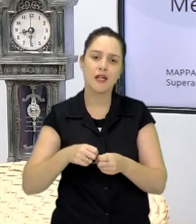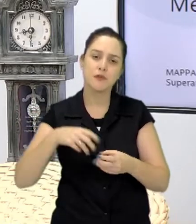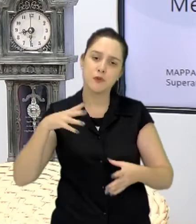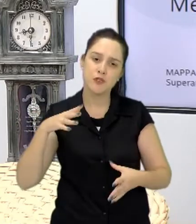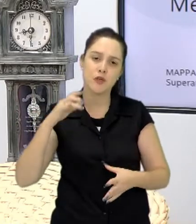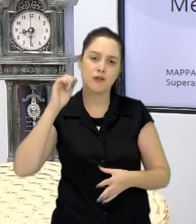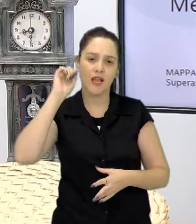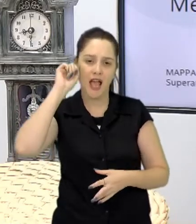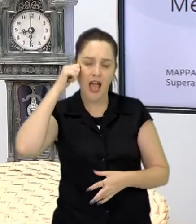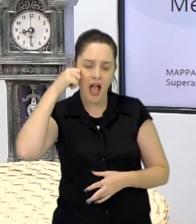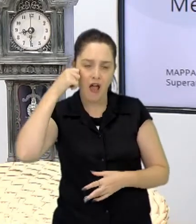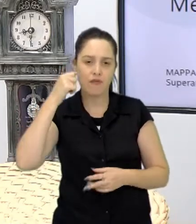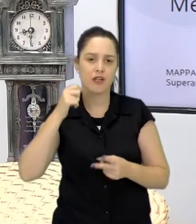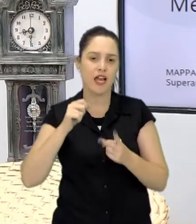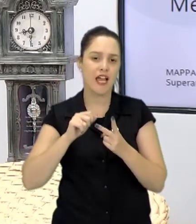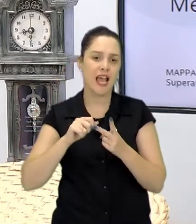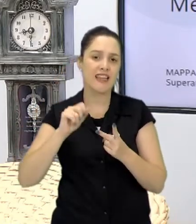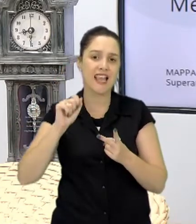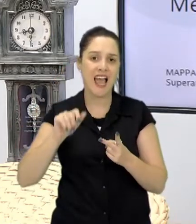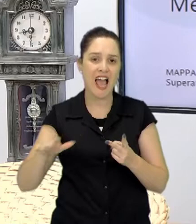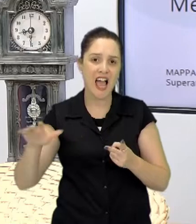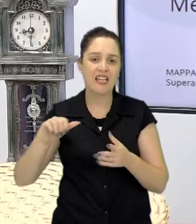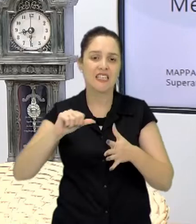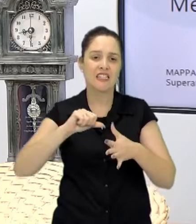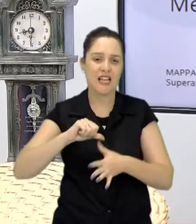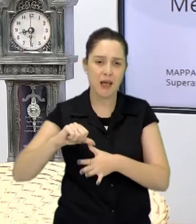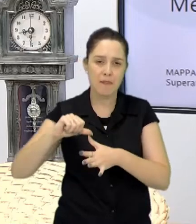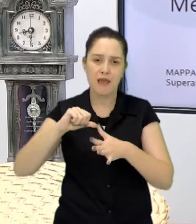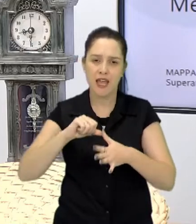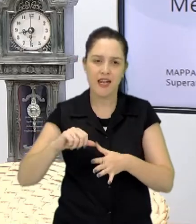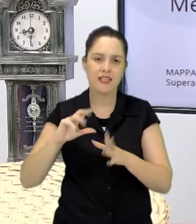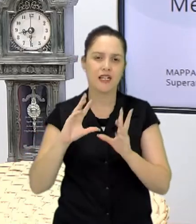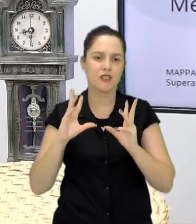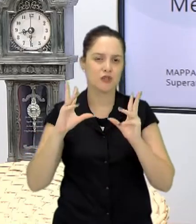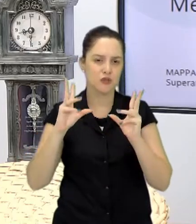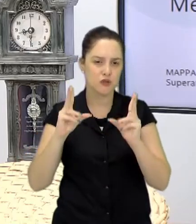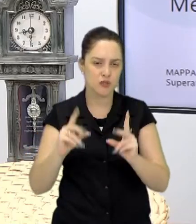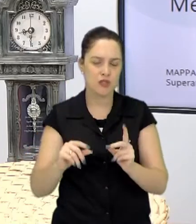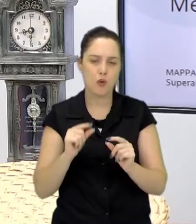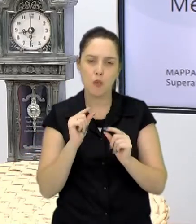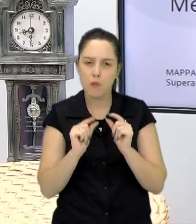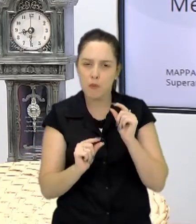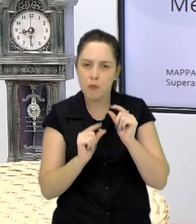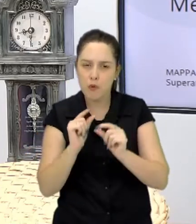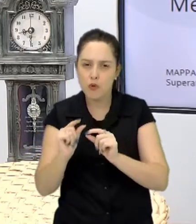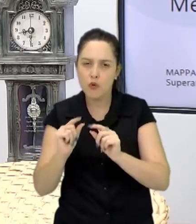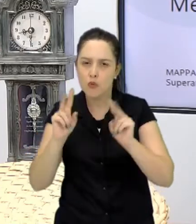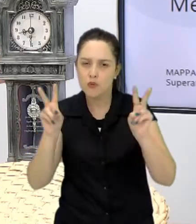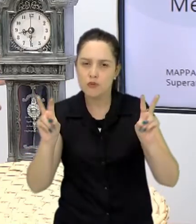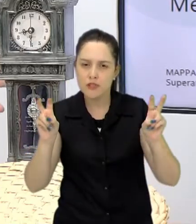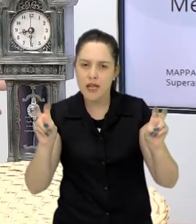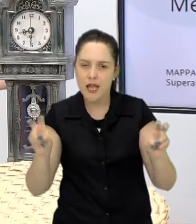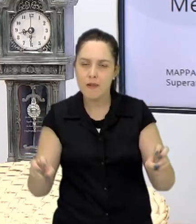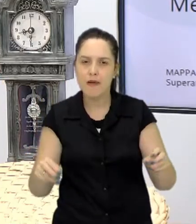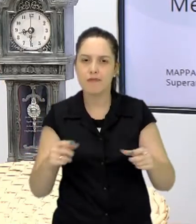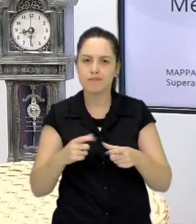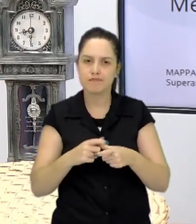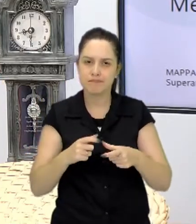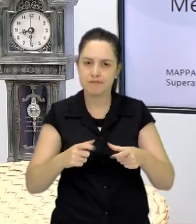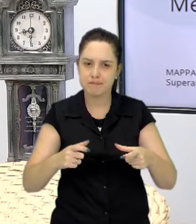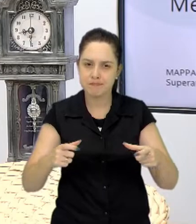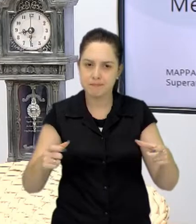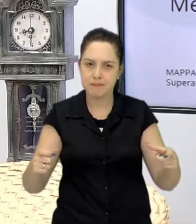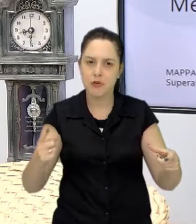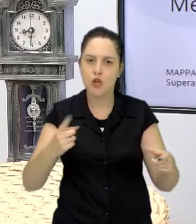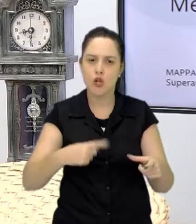África, Ásia, da América. E aí a gente agora delimitando um pouquinho o nosso tema, né? Porque o nosso tema está bem abrangente, né? Então veja que nós